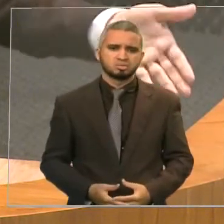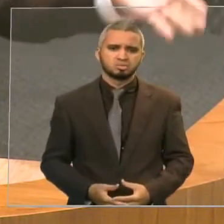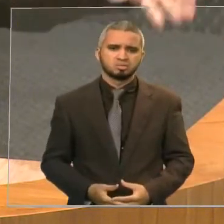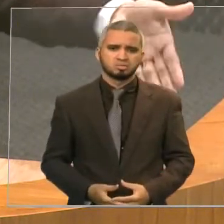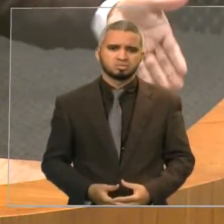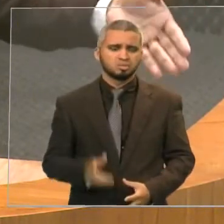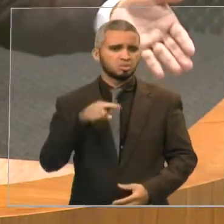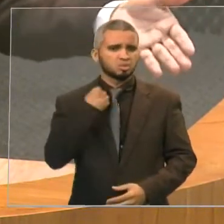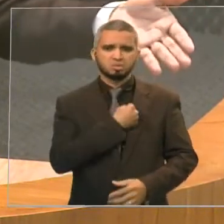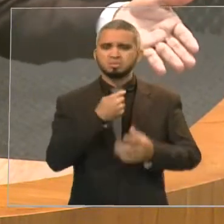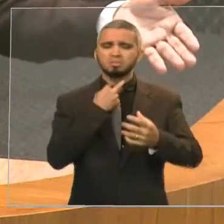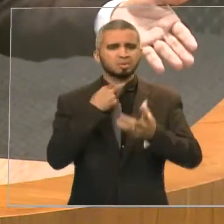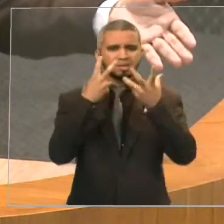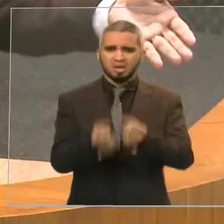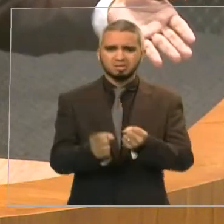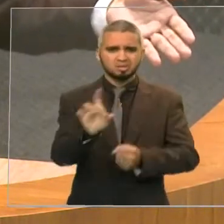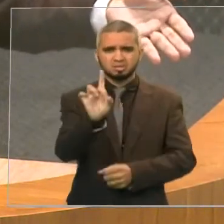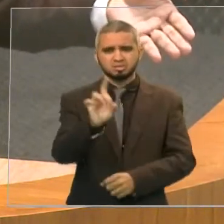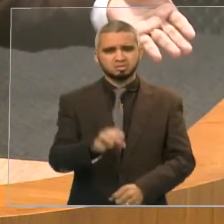Não podemos permitir isso.